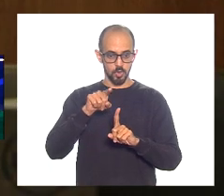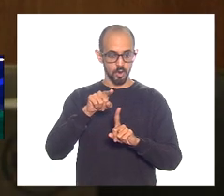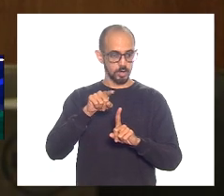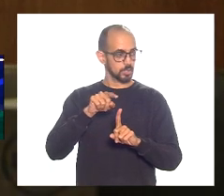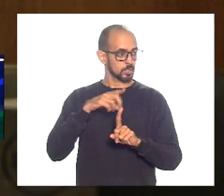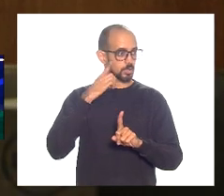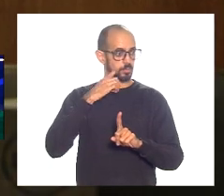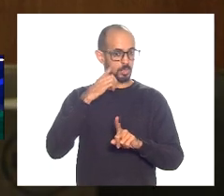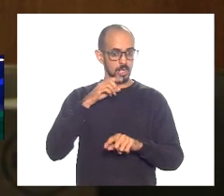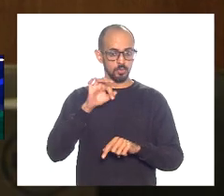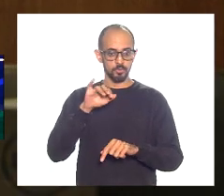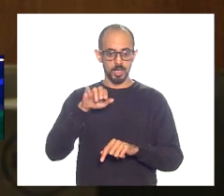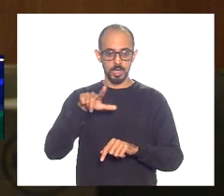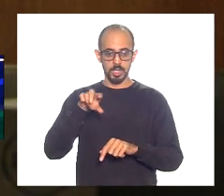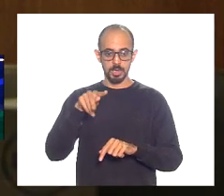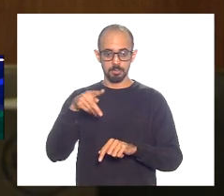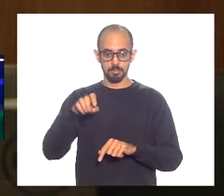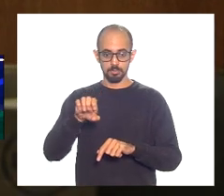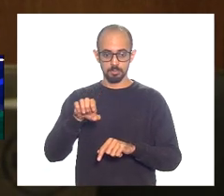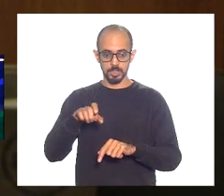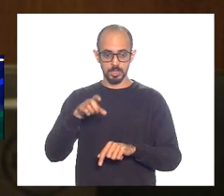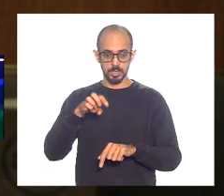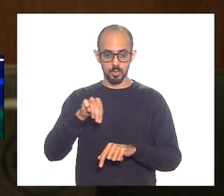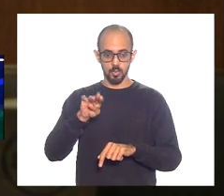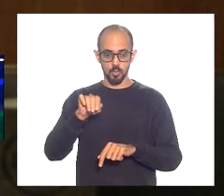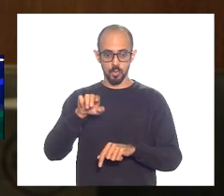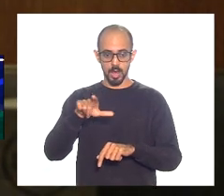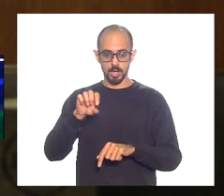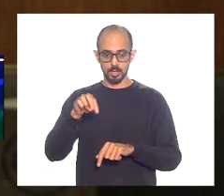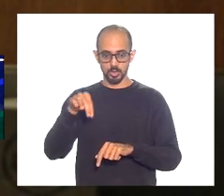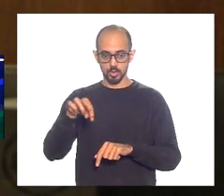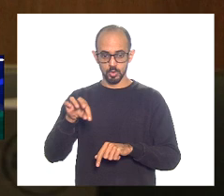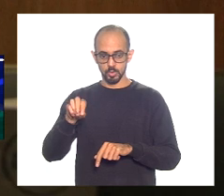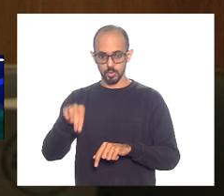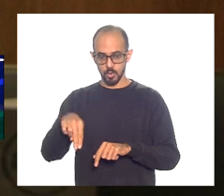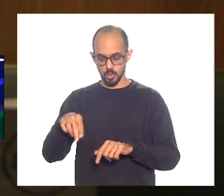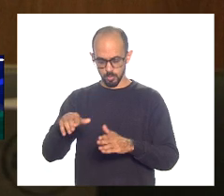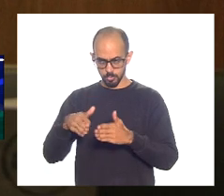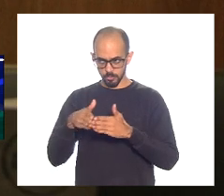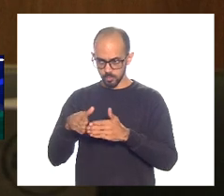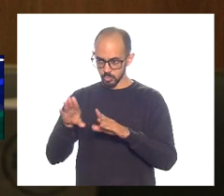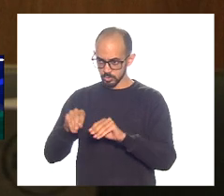deputado Felipe e deputado Wellington. Obrigado, Wellington. Obrigado, Felipe e deputado Valdec.